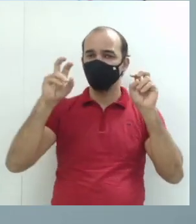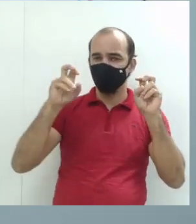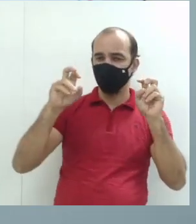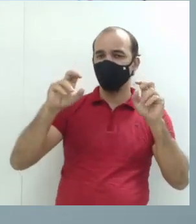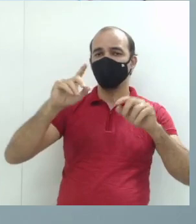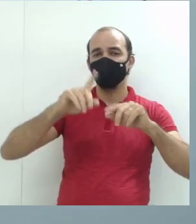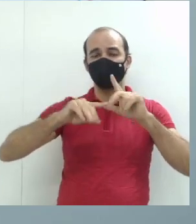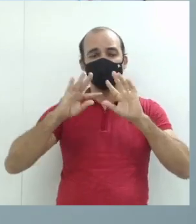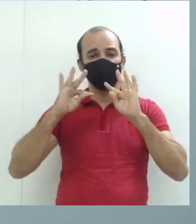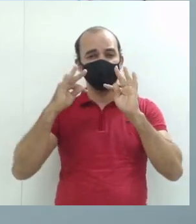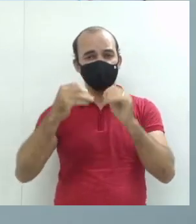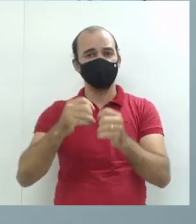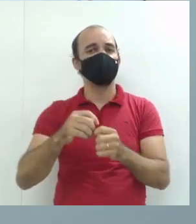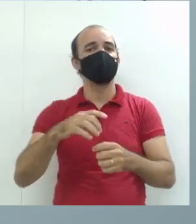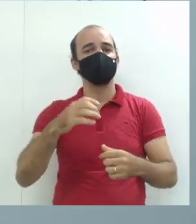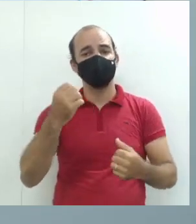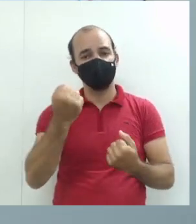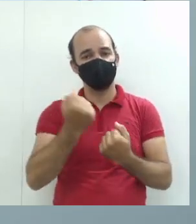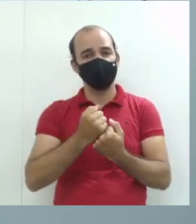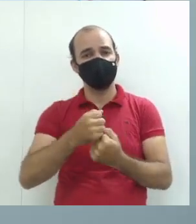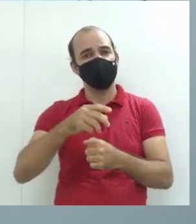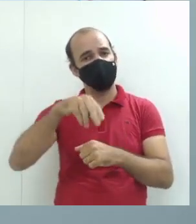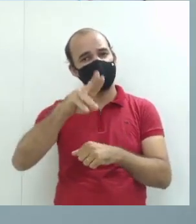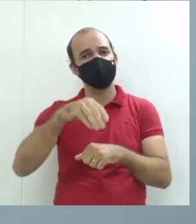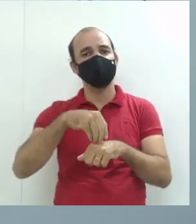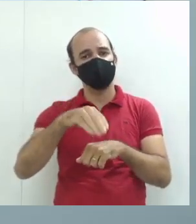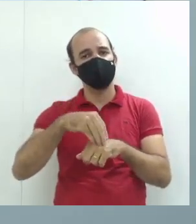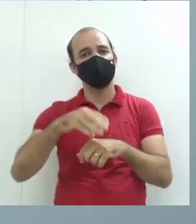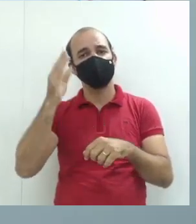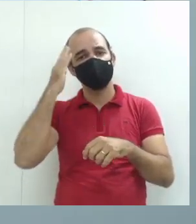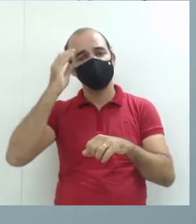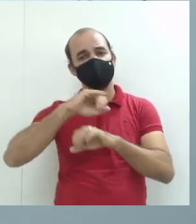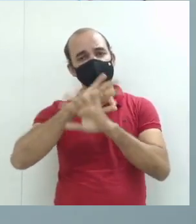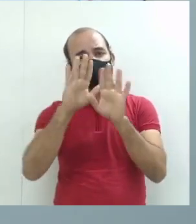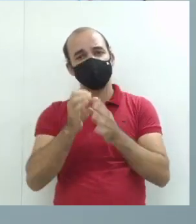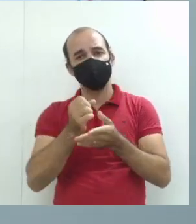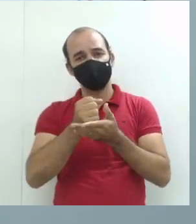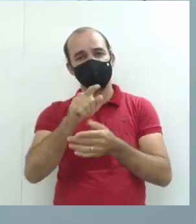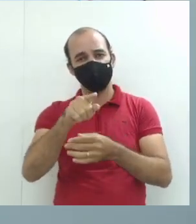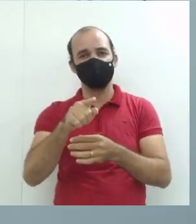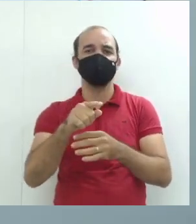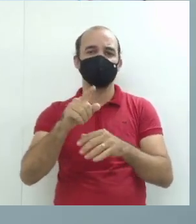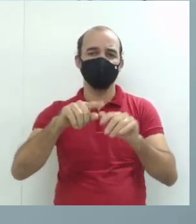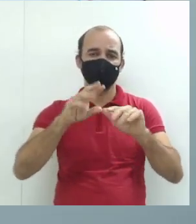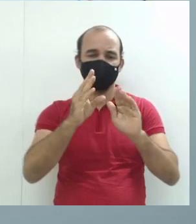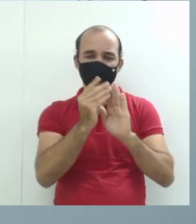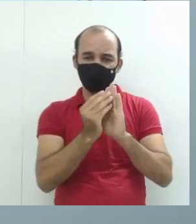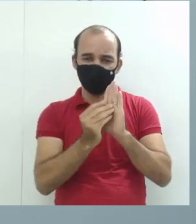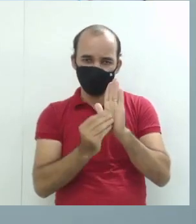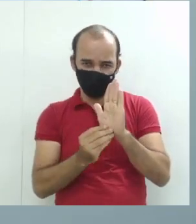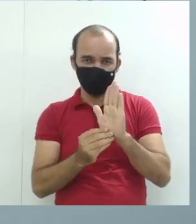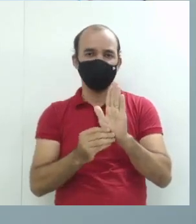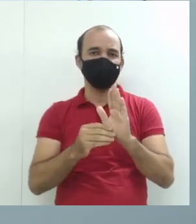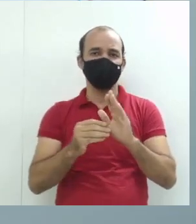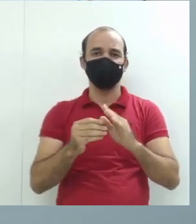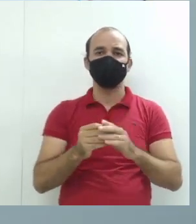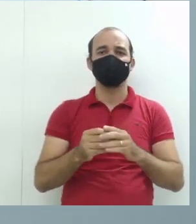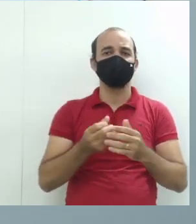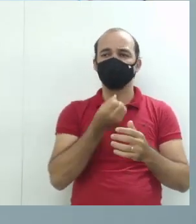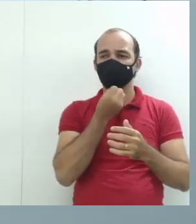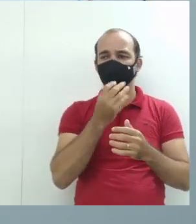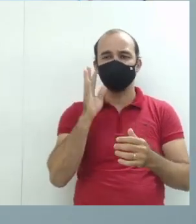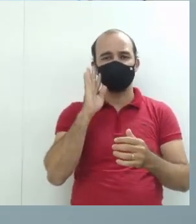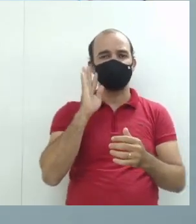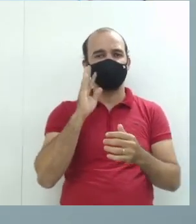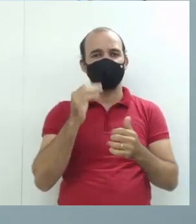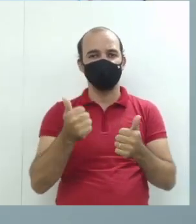com tudo direitinho para que você consiga acompanhar todas as matérias e todos os conteúdos de maneira bem